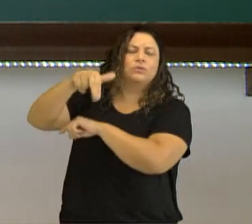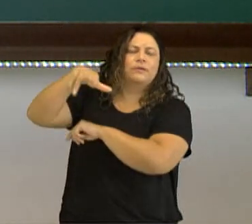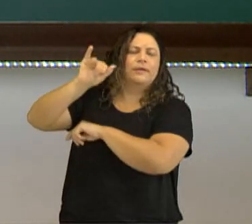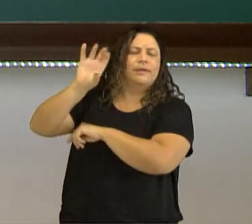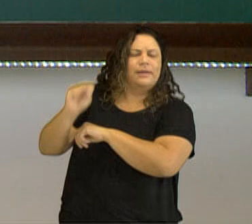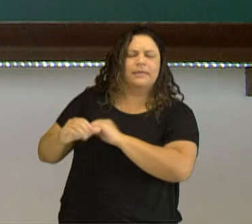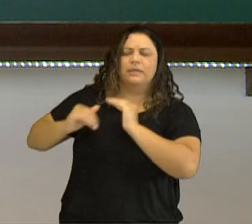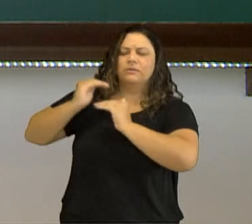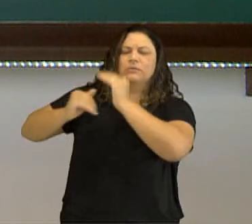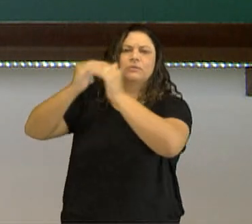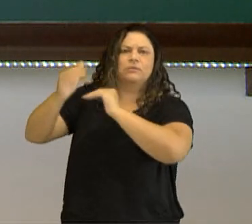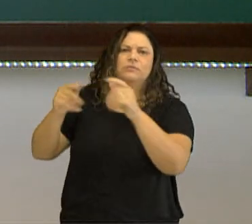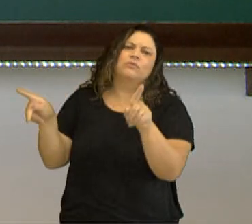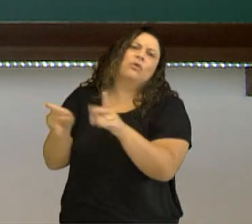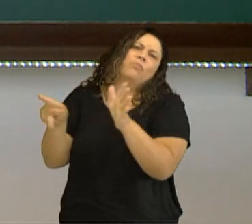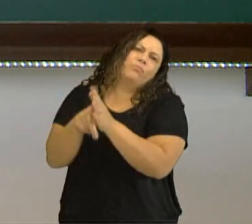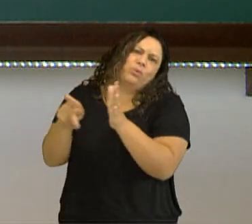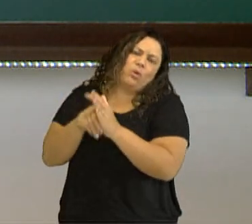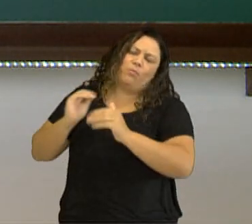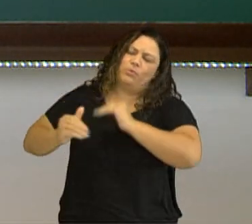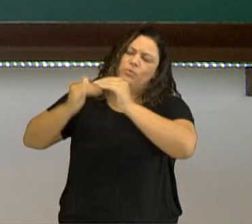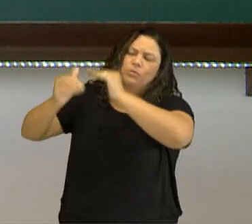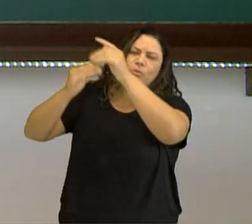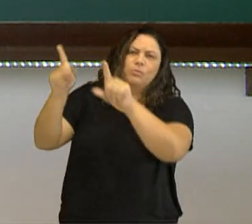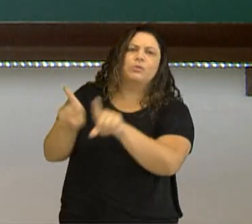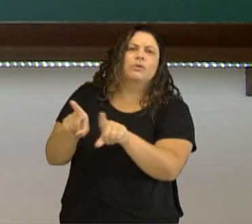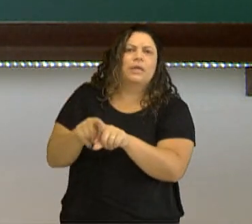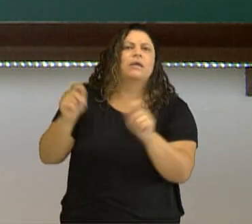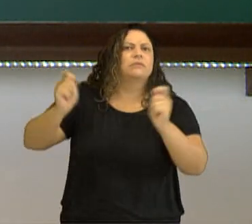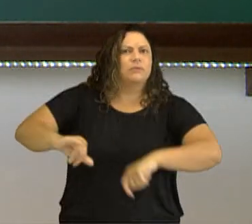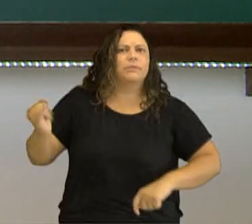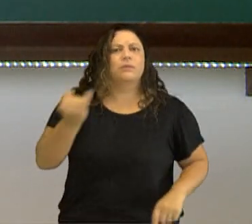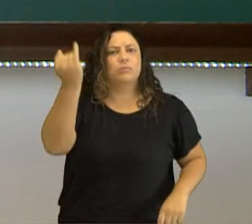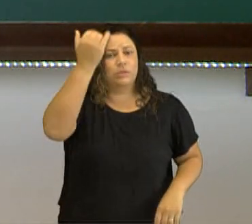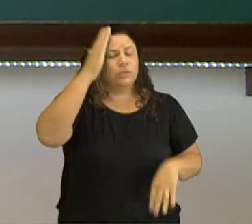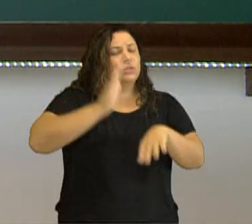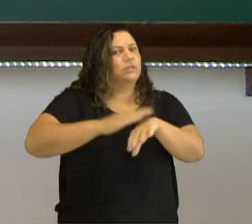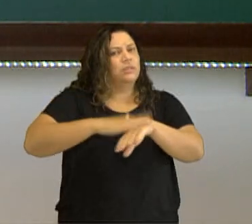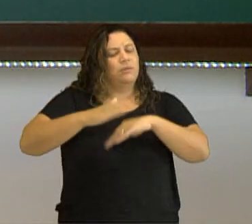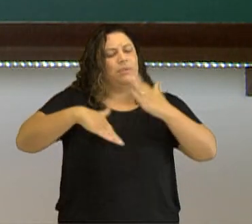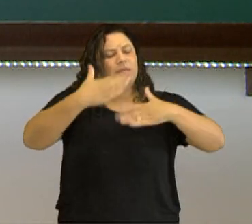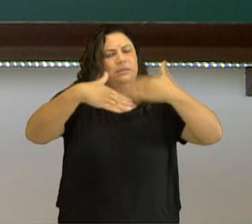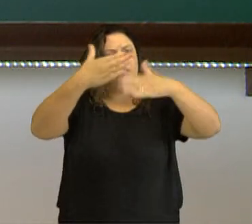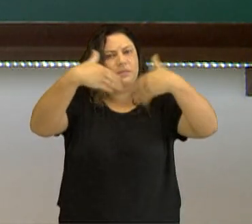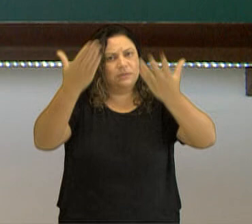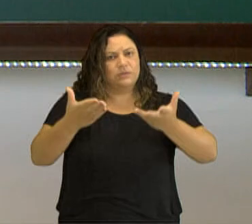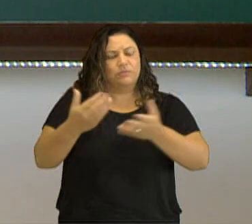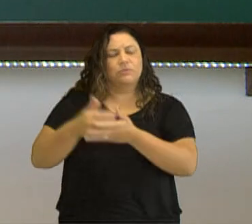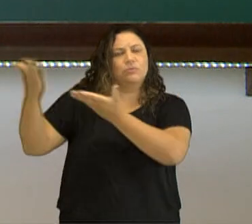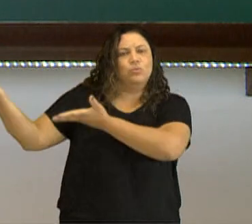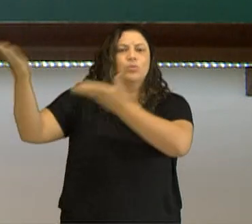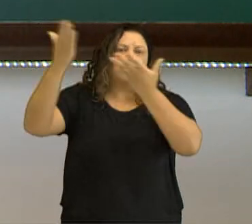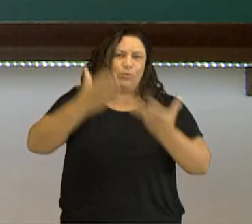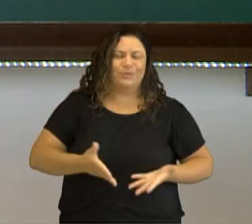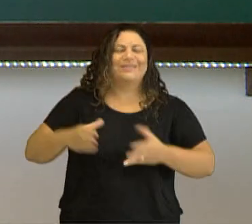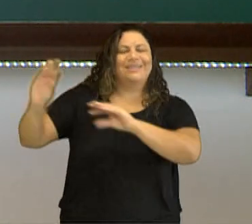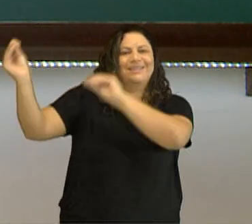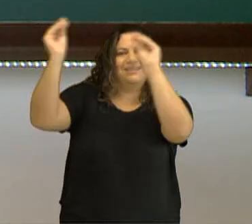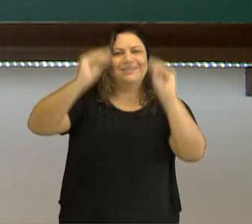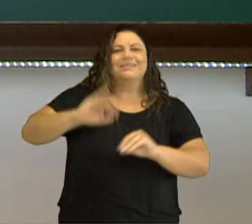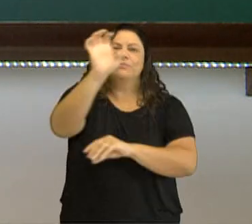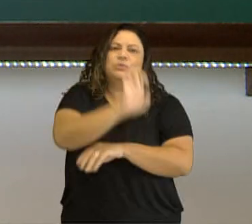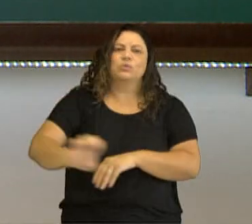ela tinha também o seu progresso, tão importante ou mais desenvolvido do que foi trazido pelos europeus quando vieram para